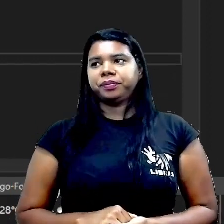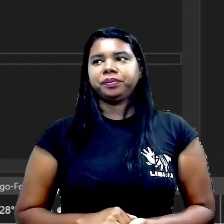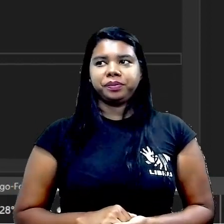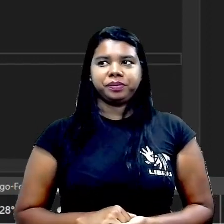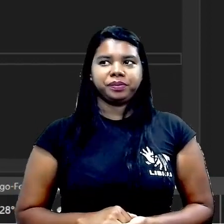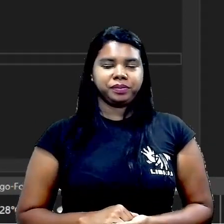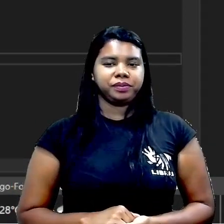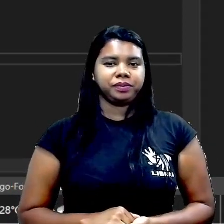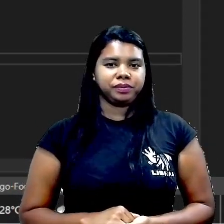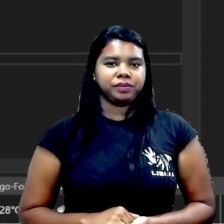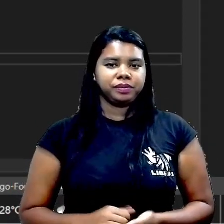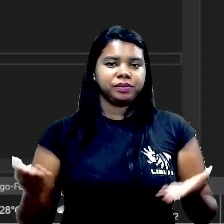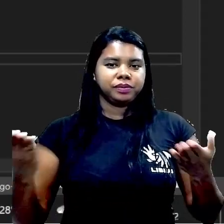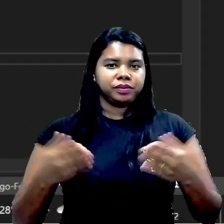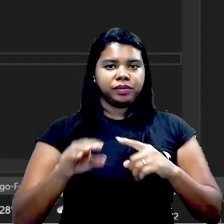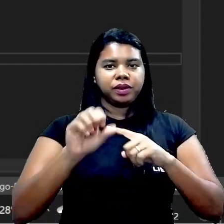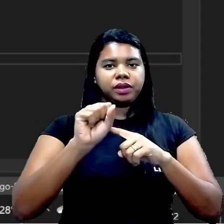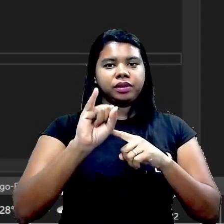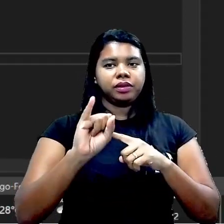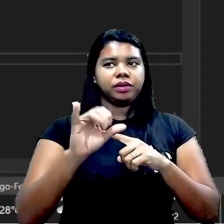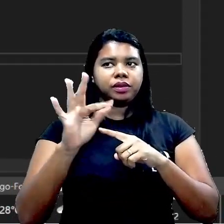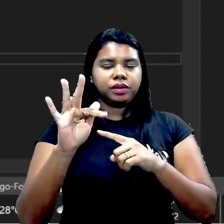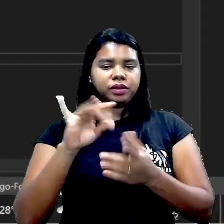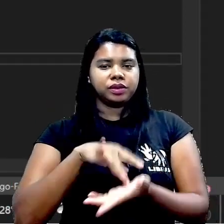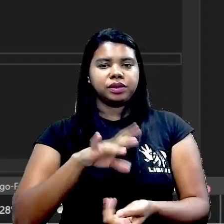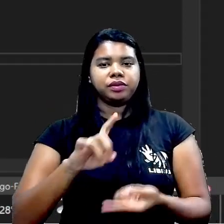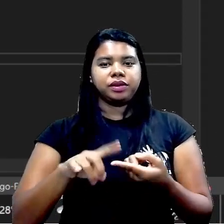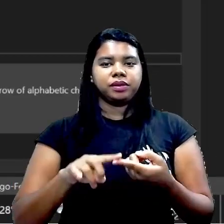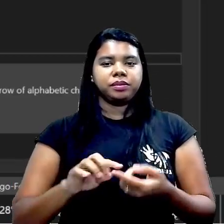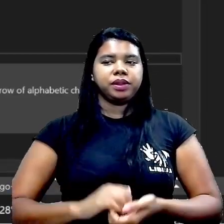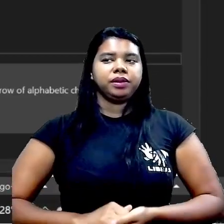Aqui vou apertar o else if.